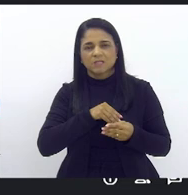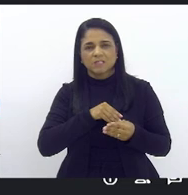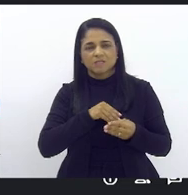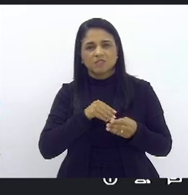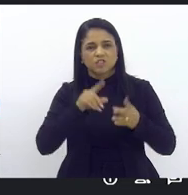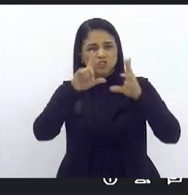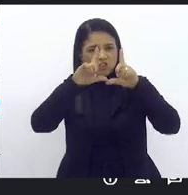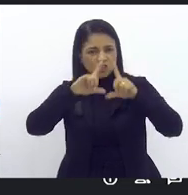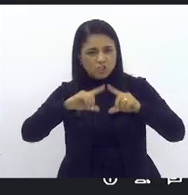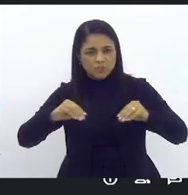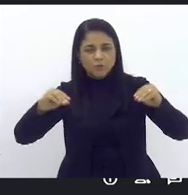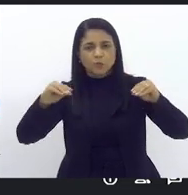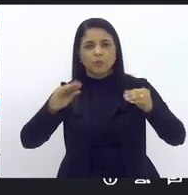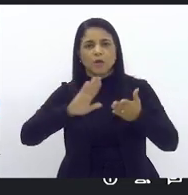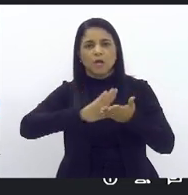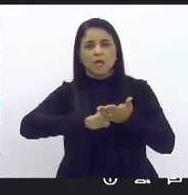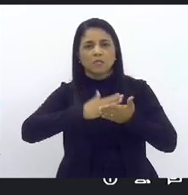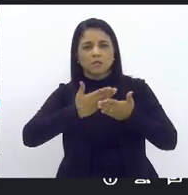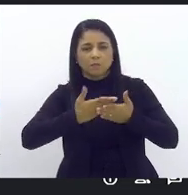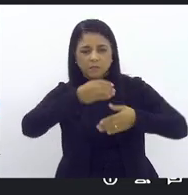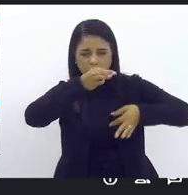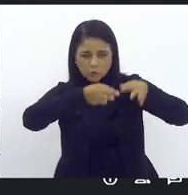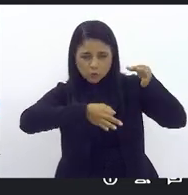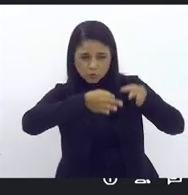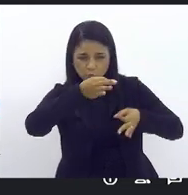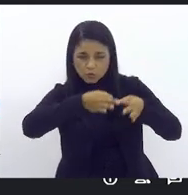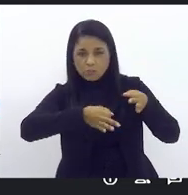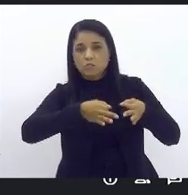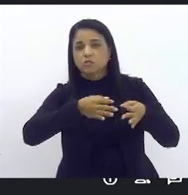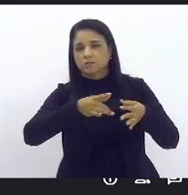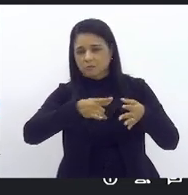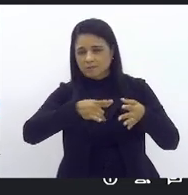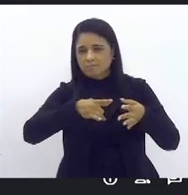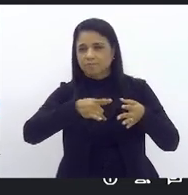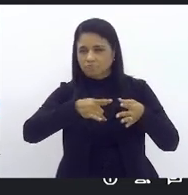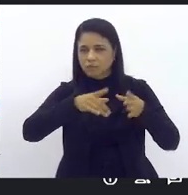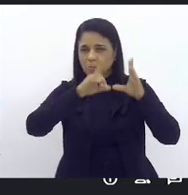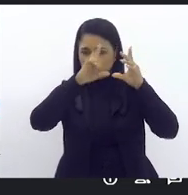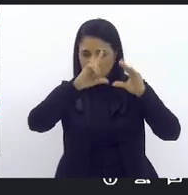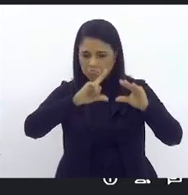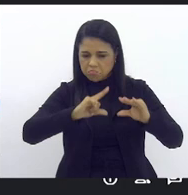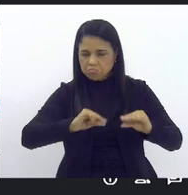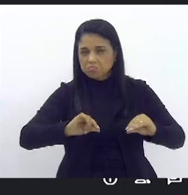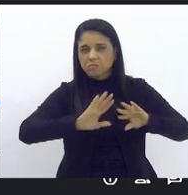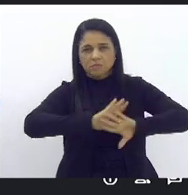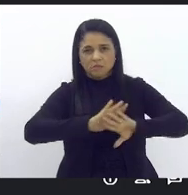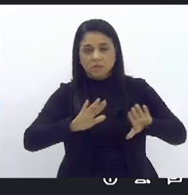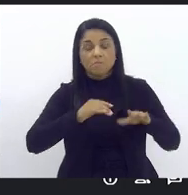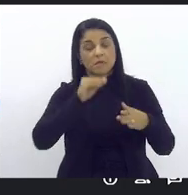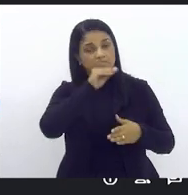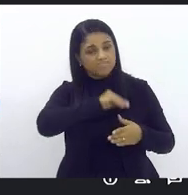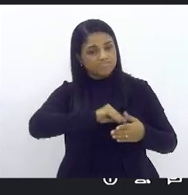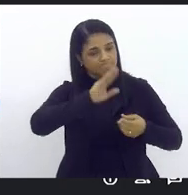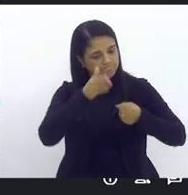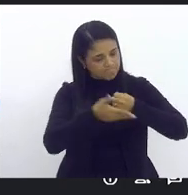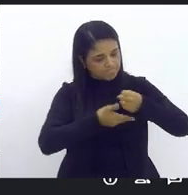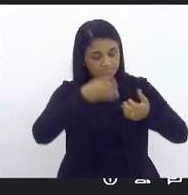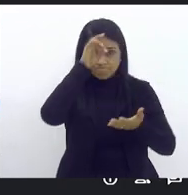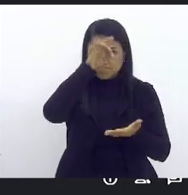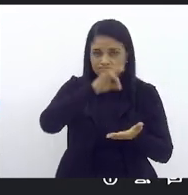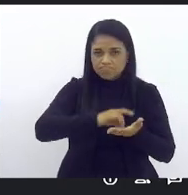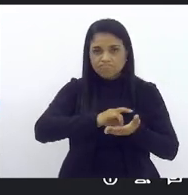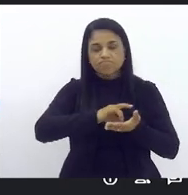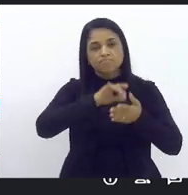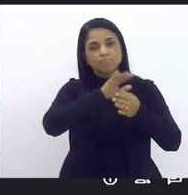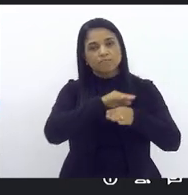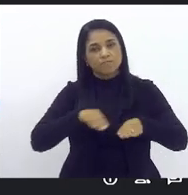né, de interpretação jurídica que existe, né, para tornar o piso uma realidade inquestionável